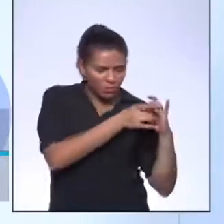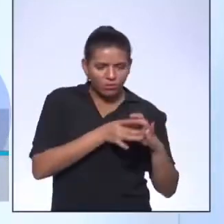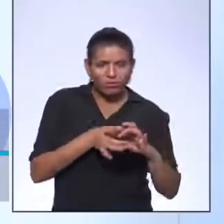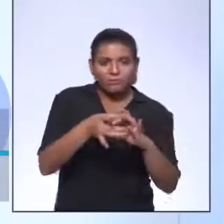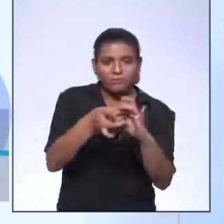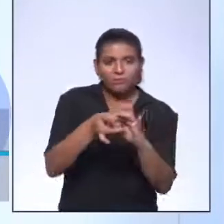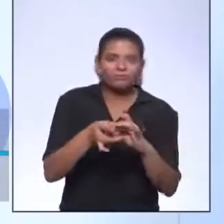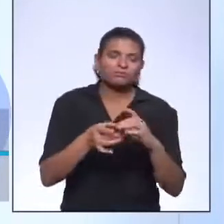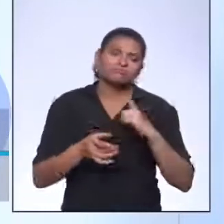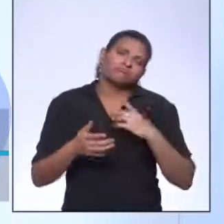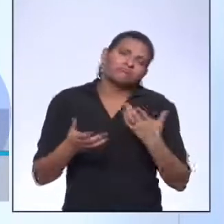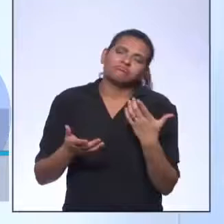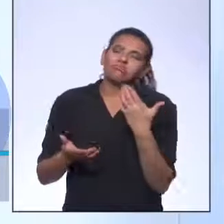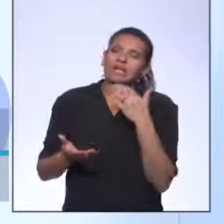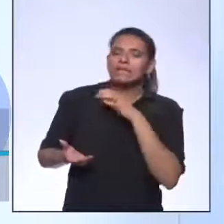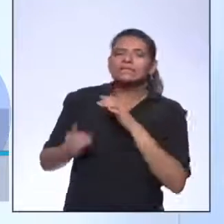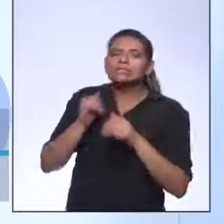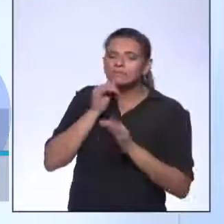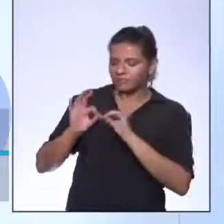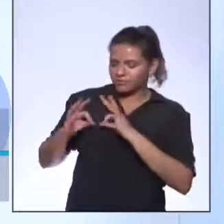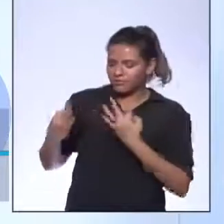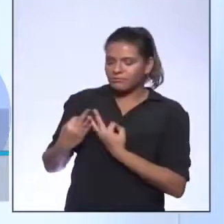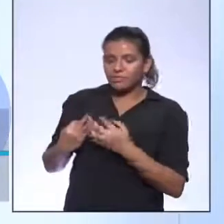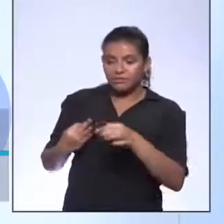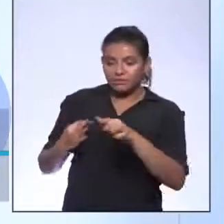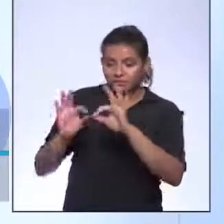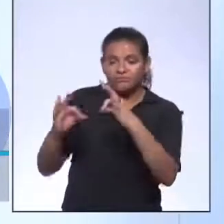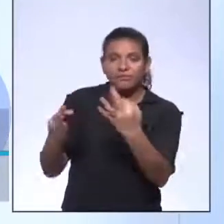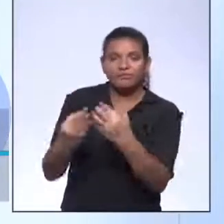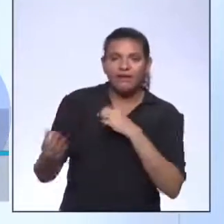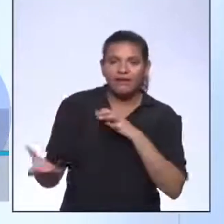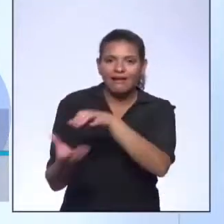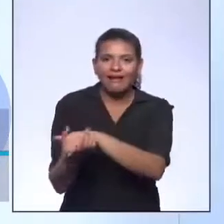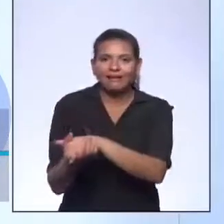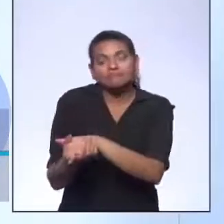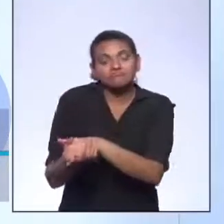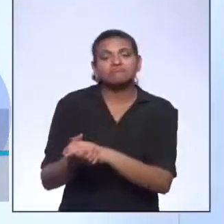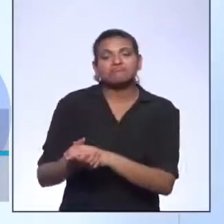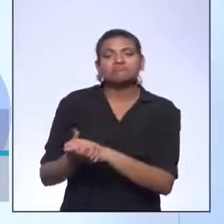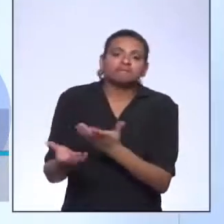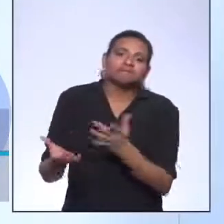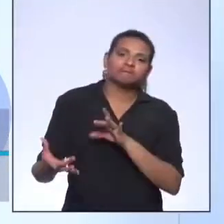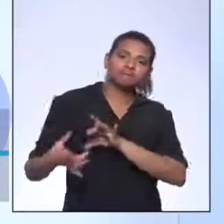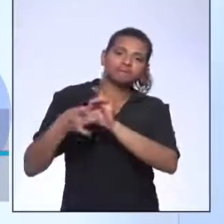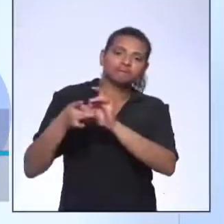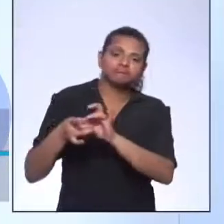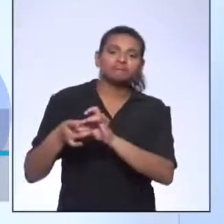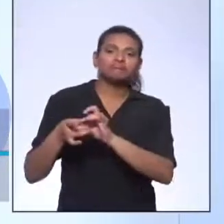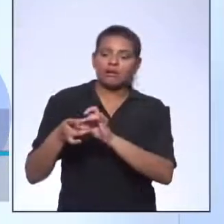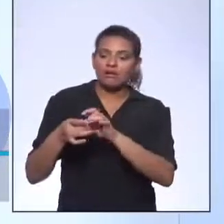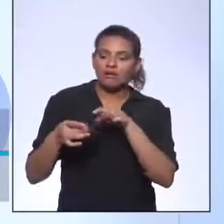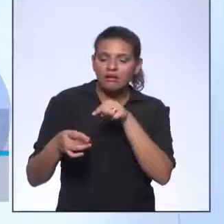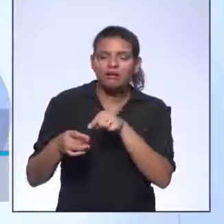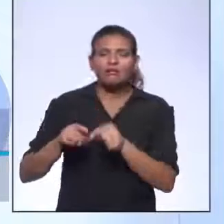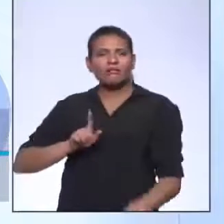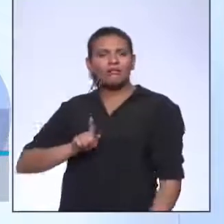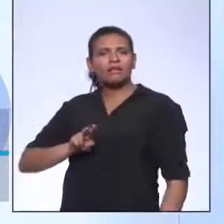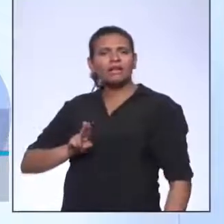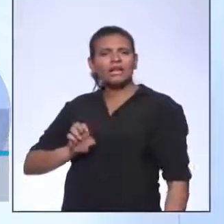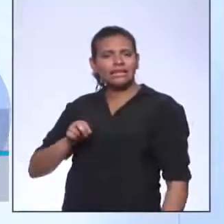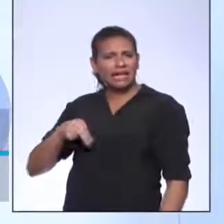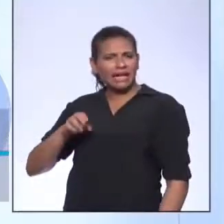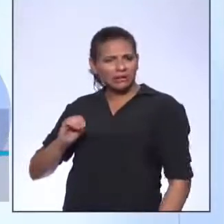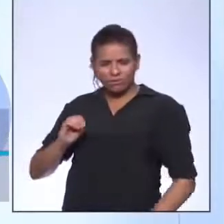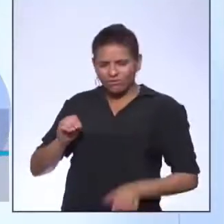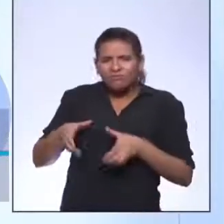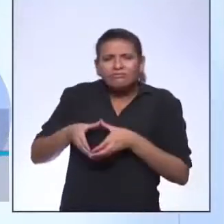através de acordos ou casamentos ou filhos que nascem, eles começam a se juntar. Então, de guenos, ele vira uma frátria, que